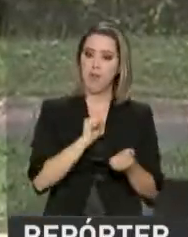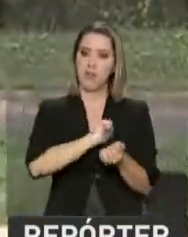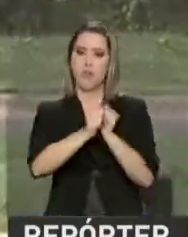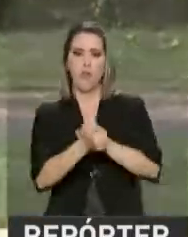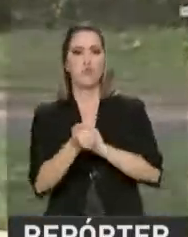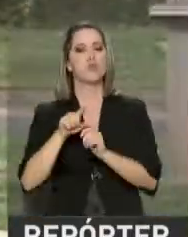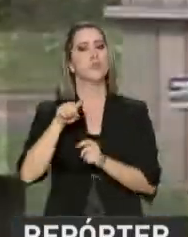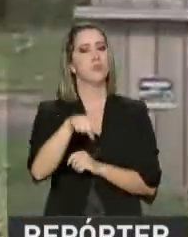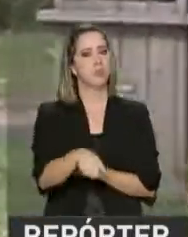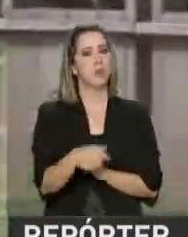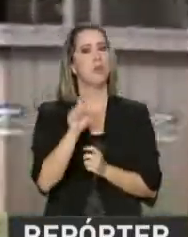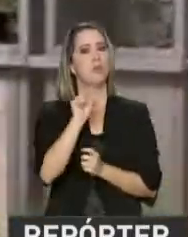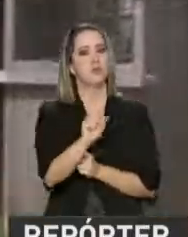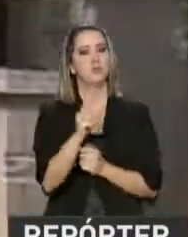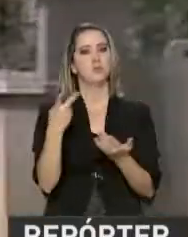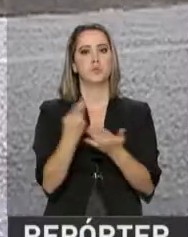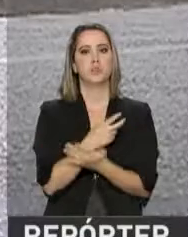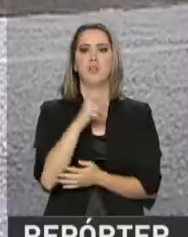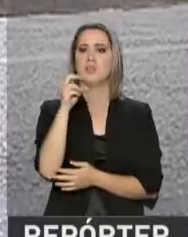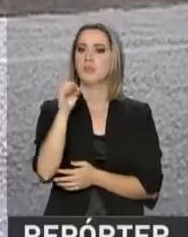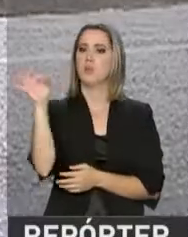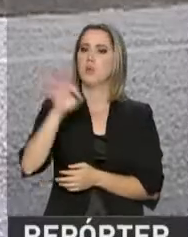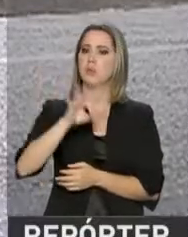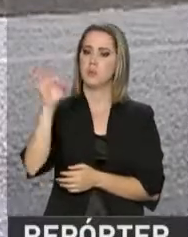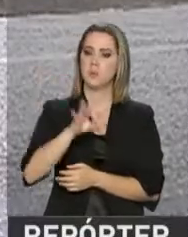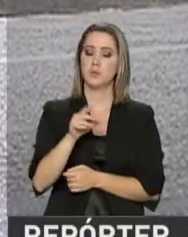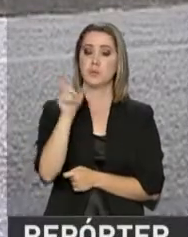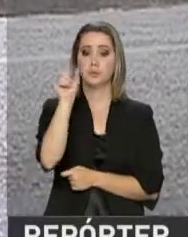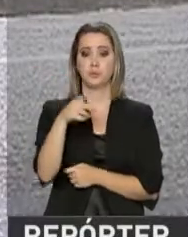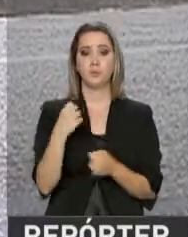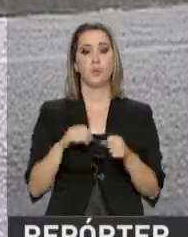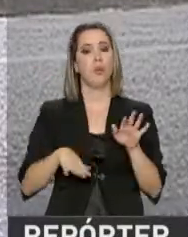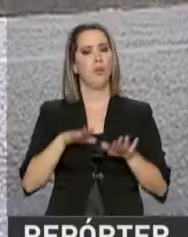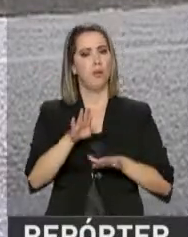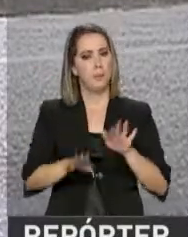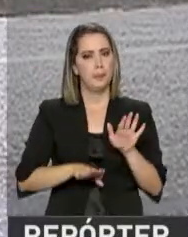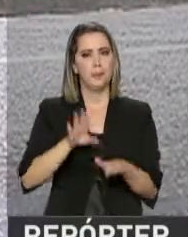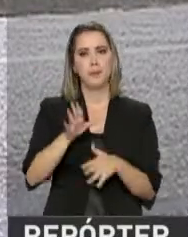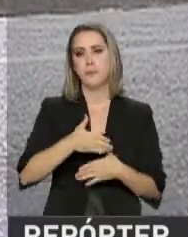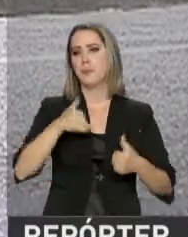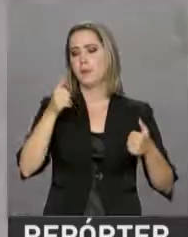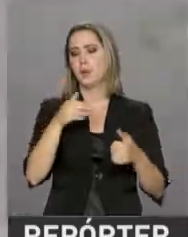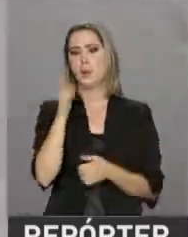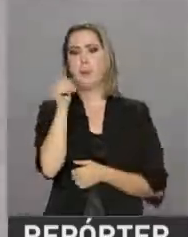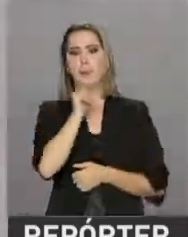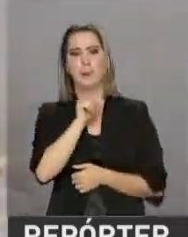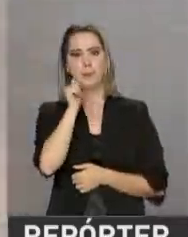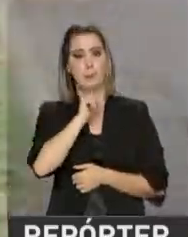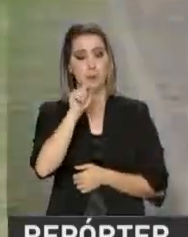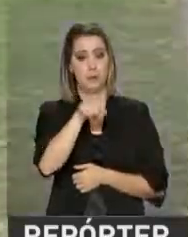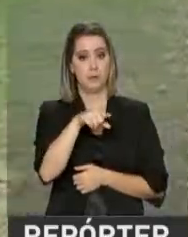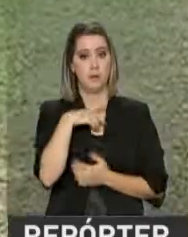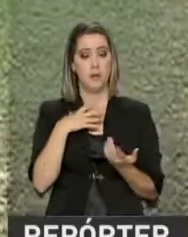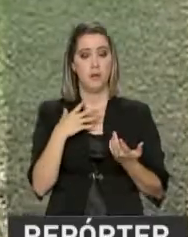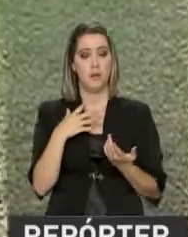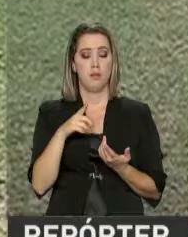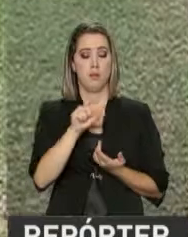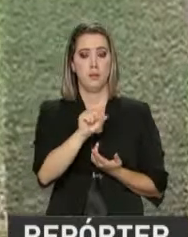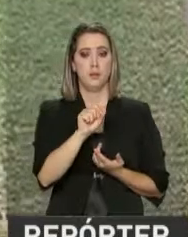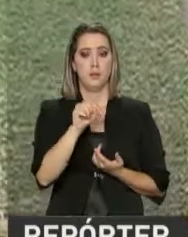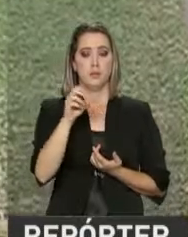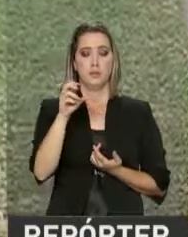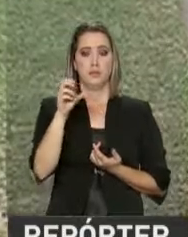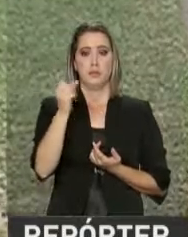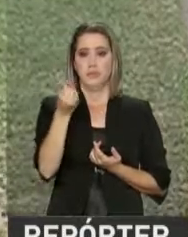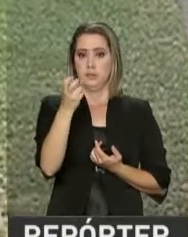mais de 50% dos participantes. A caminhada, aliás, é a atividade preferida das mulheres, que somam